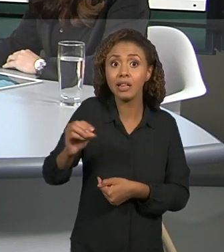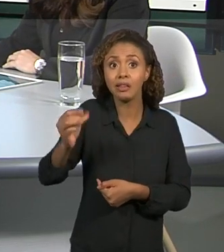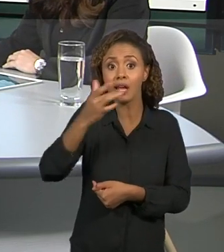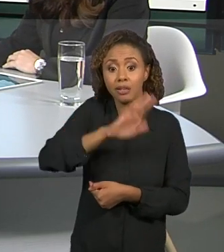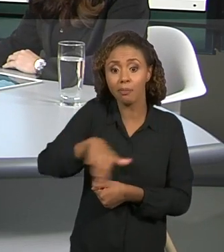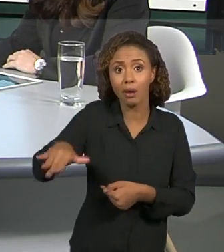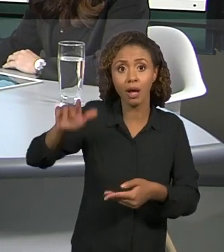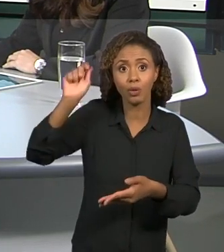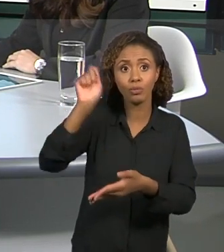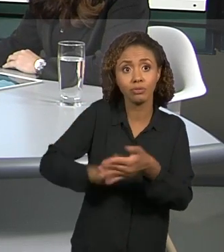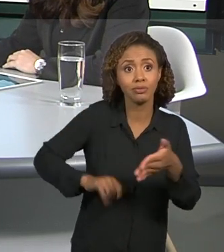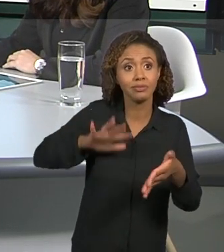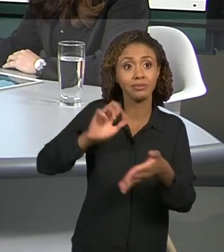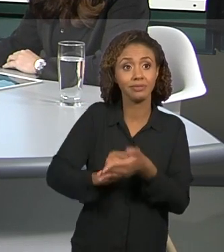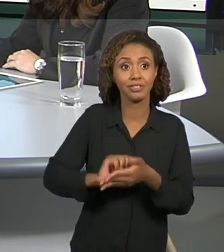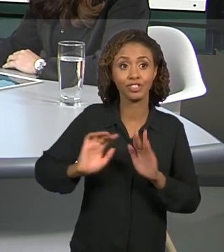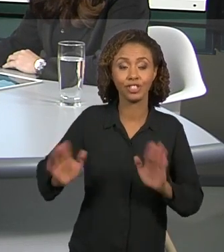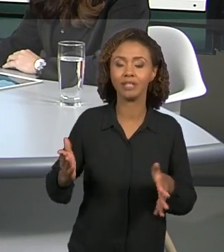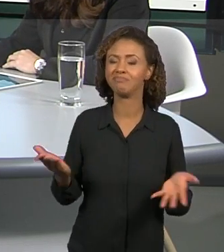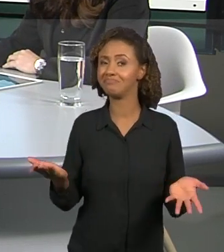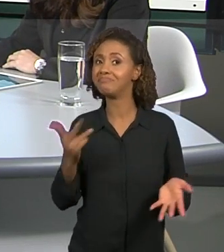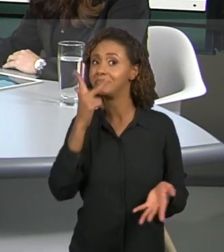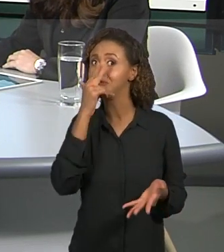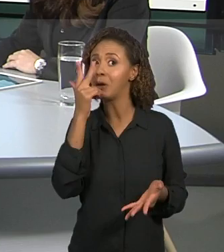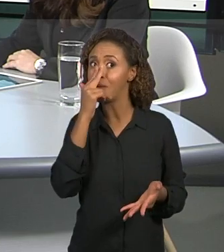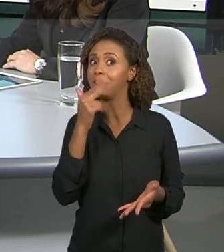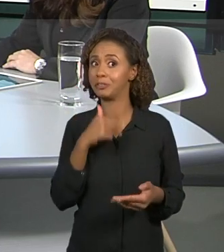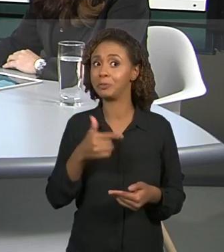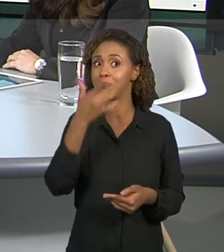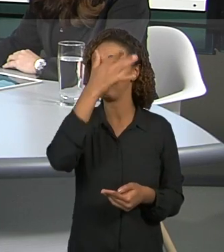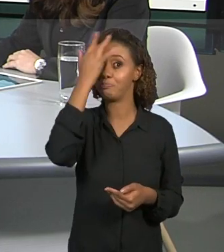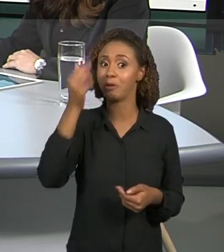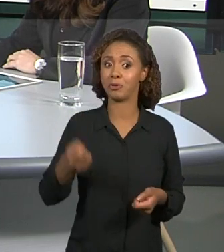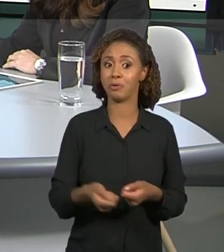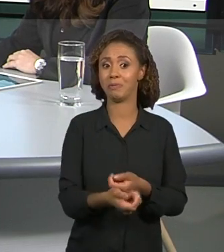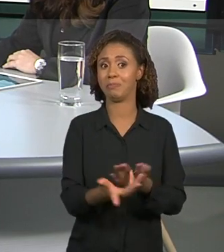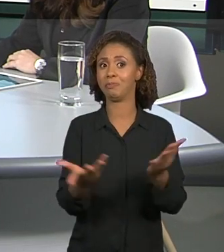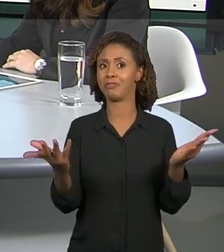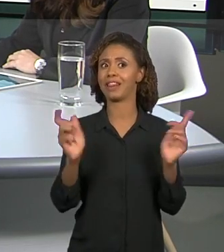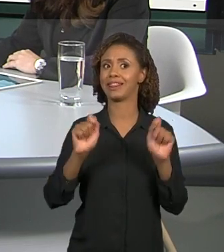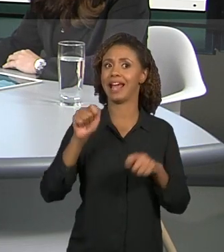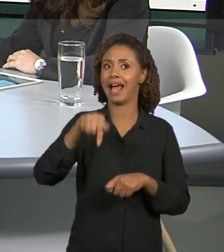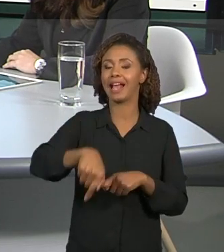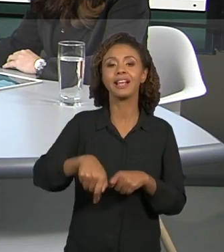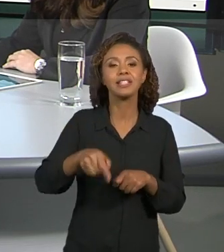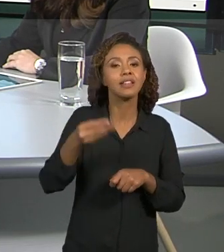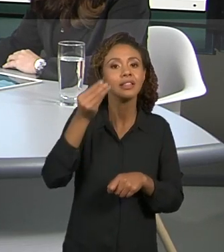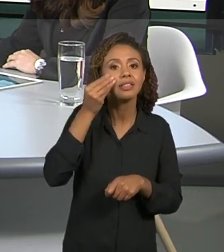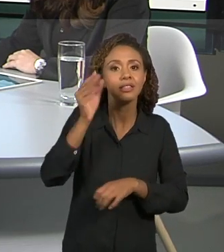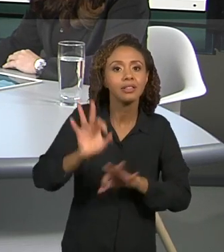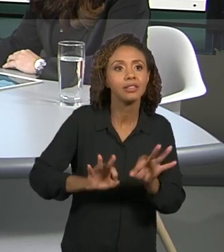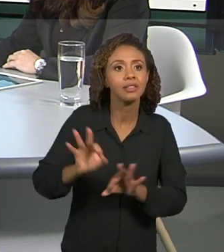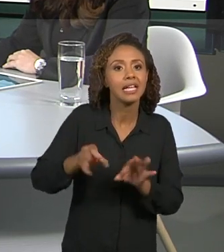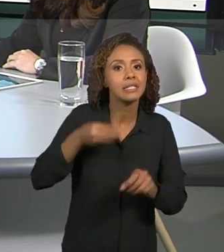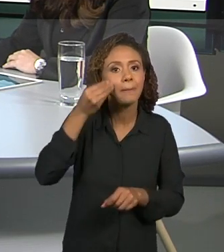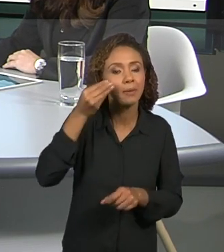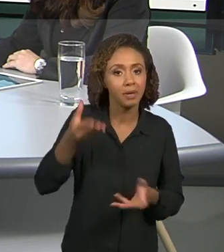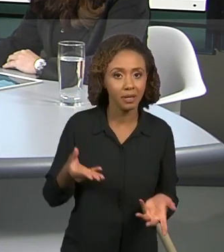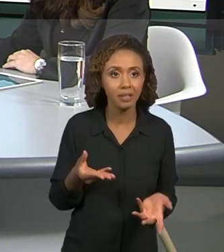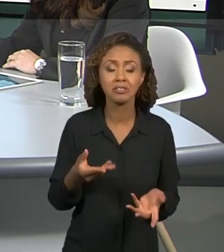matriculados né então acho que dá para um público grande aí para trabalhar nesse projeto experimental né da madeira assim